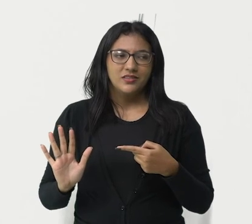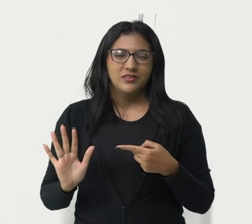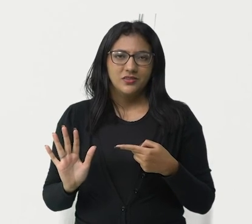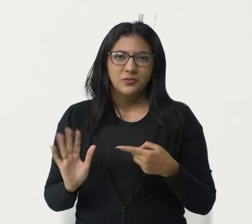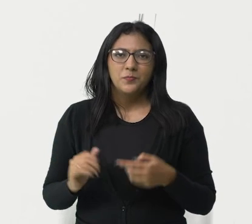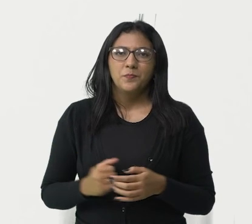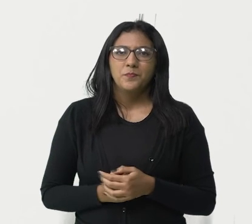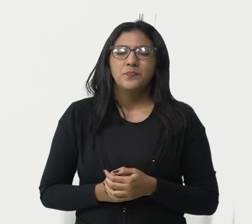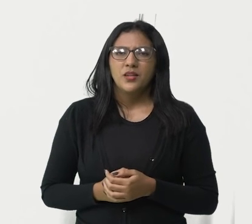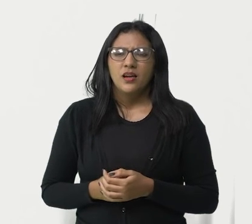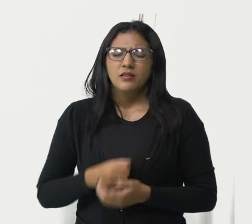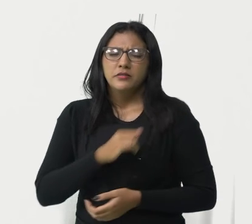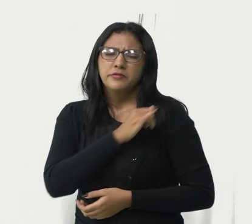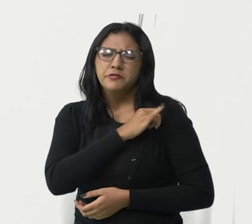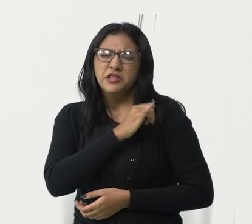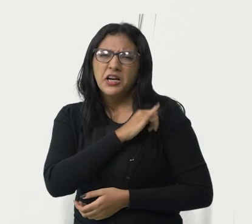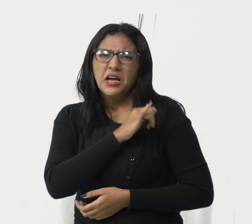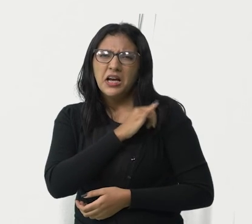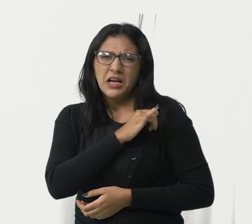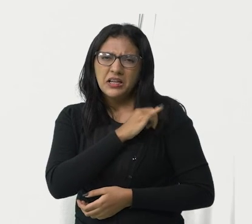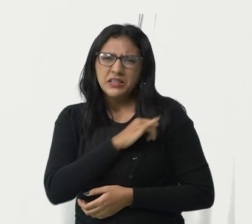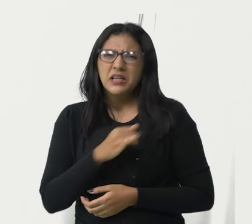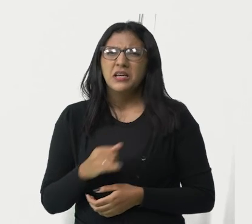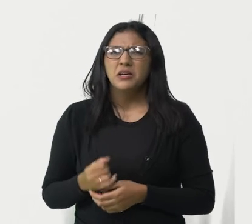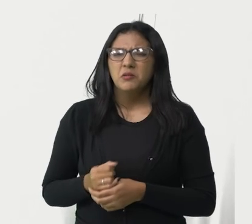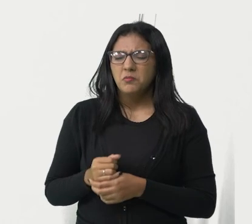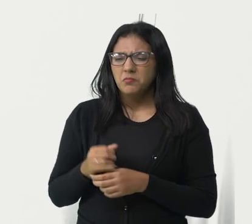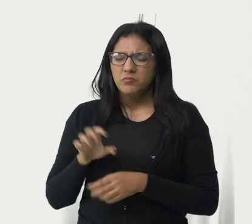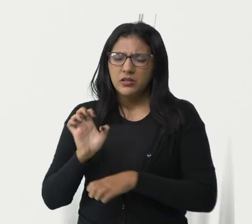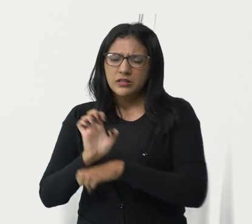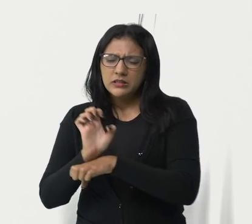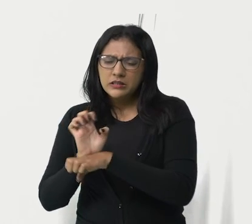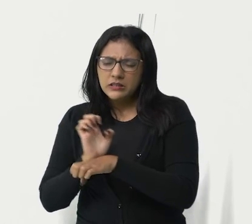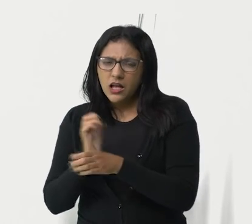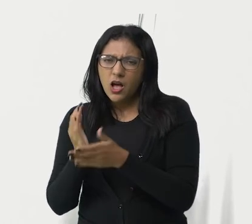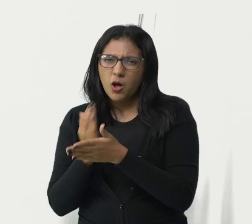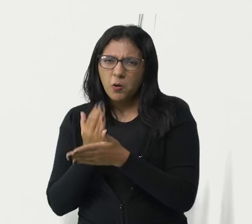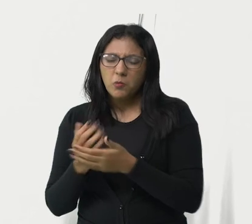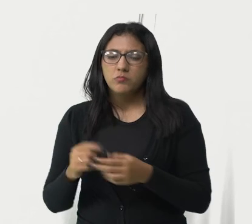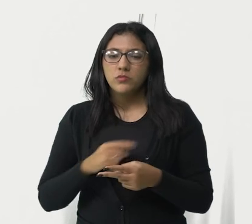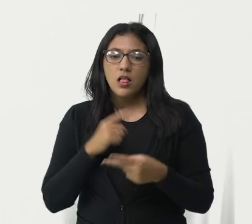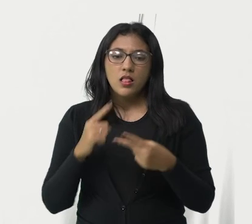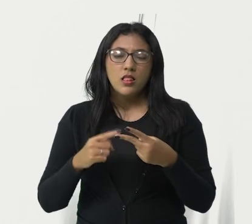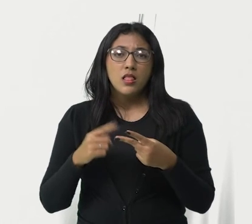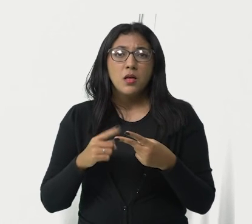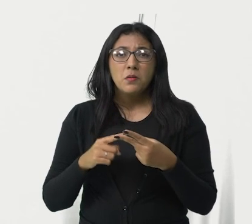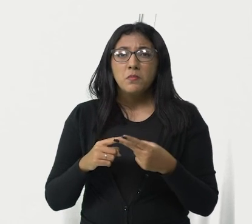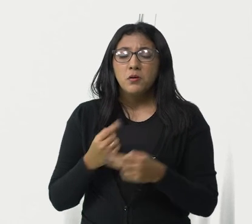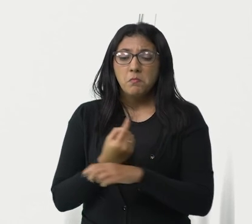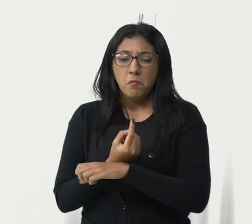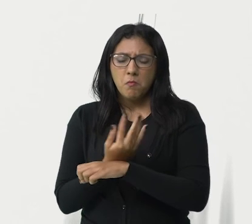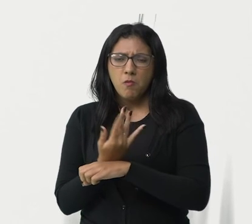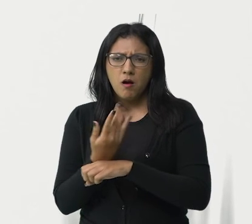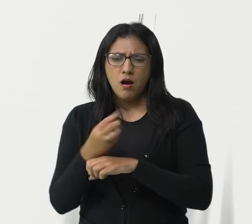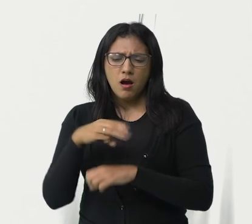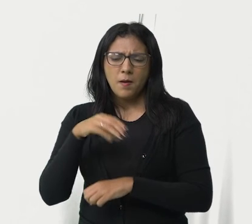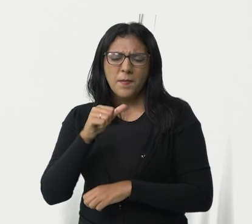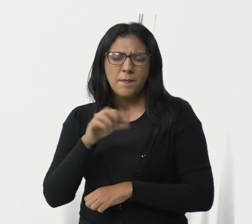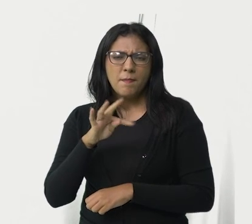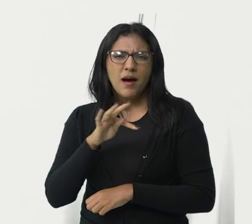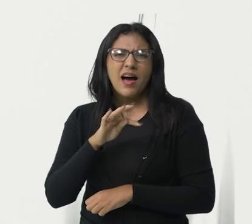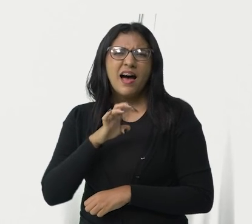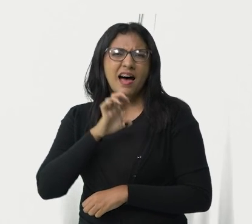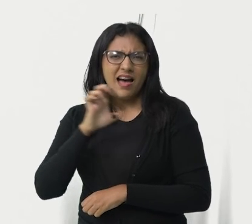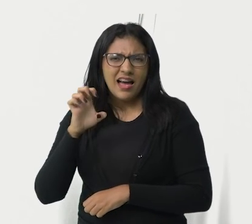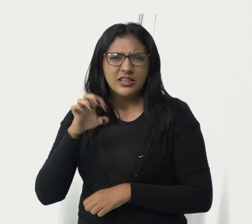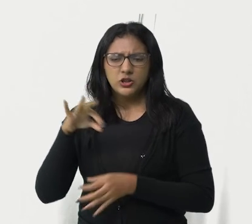Janeiro, uma parte de Minas e Espírito Santo. Também vamos ter o mate aqui para a área, né, do